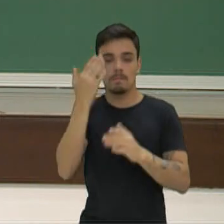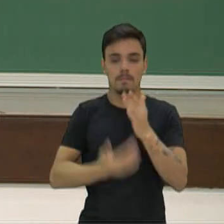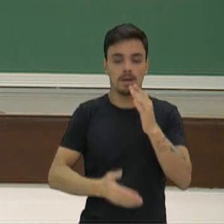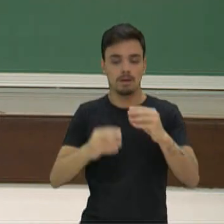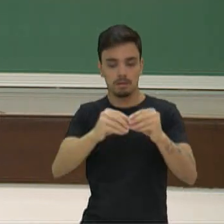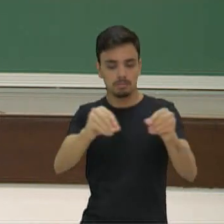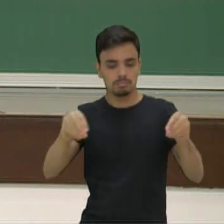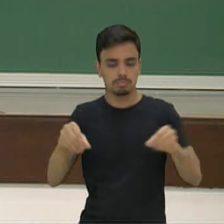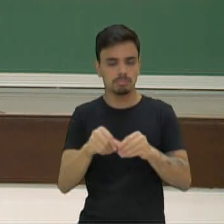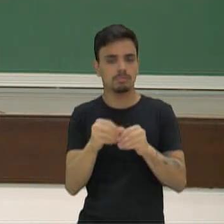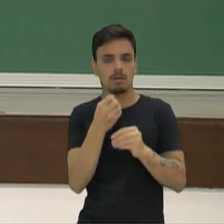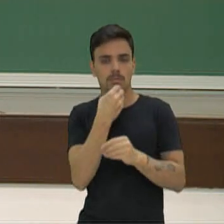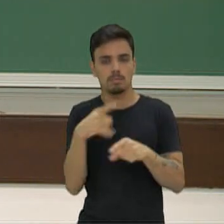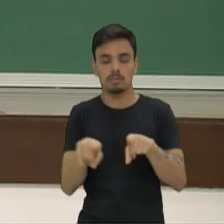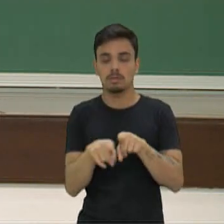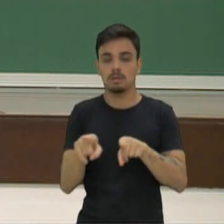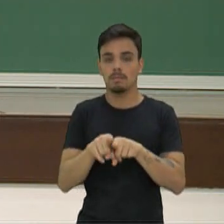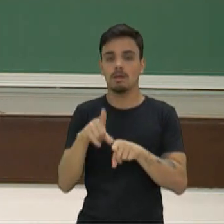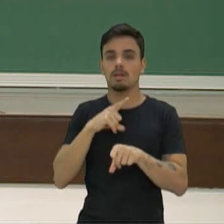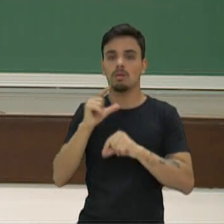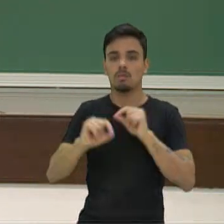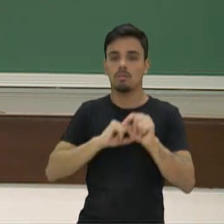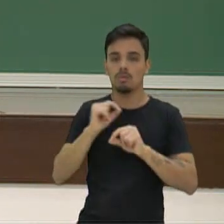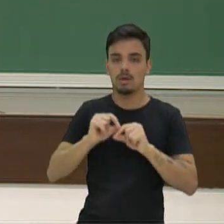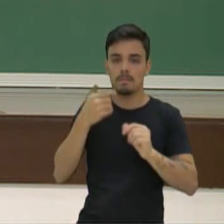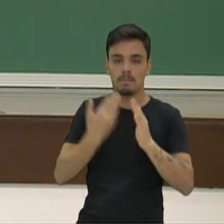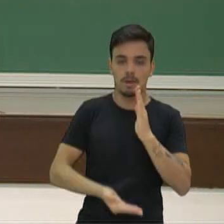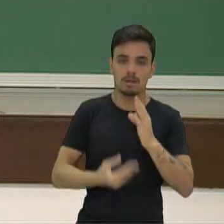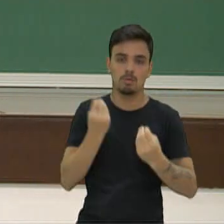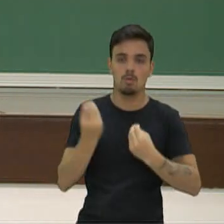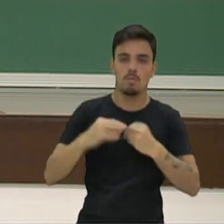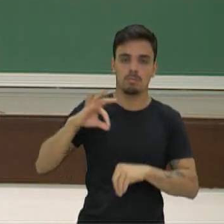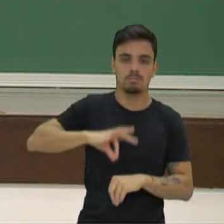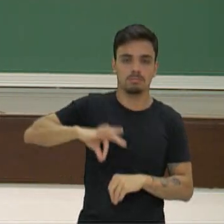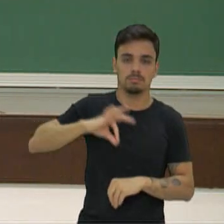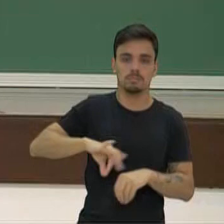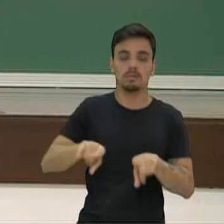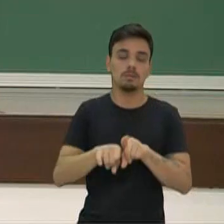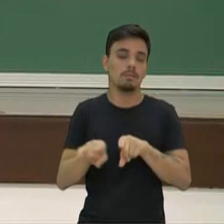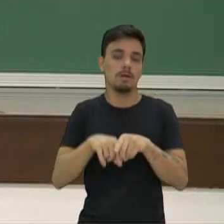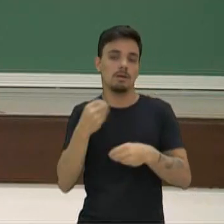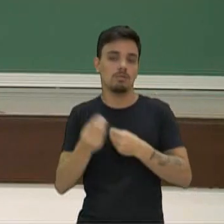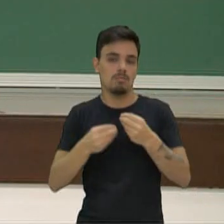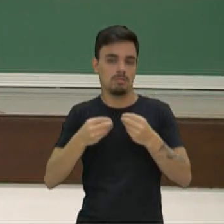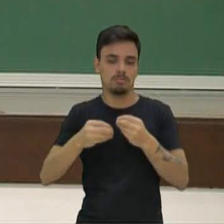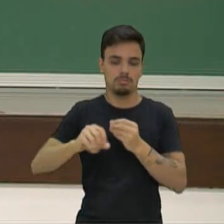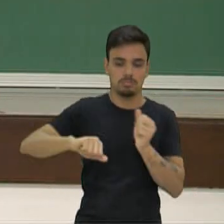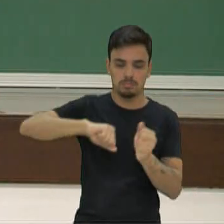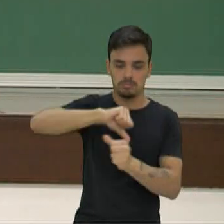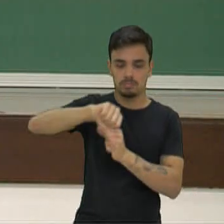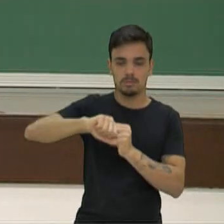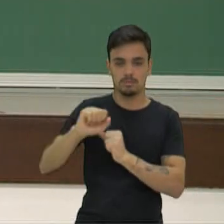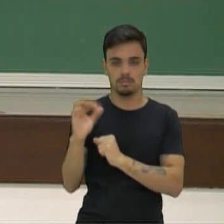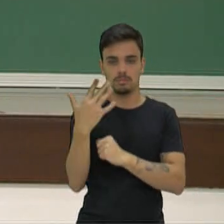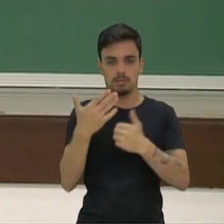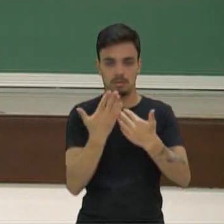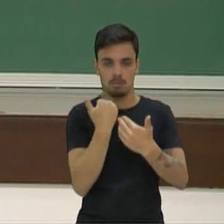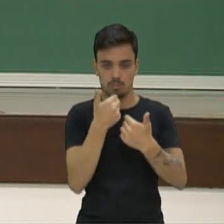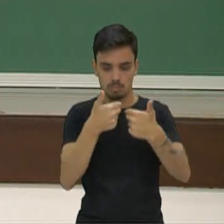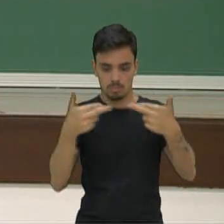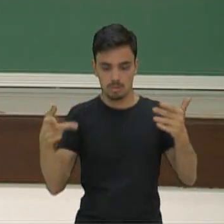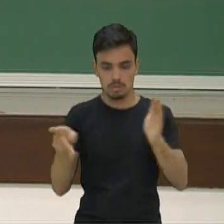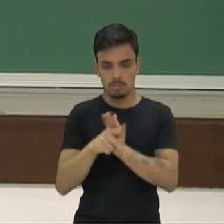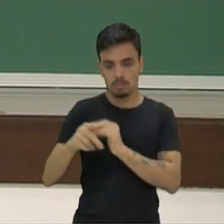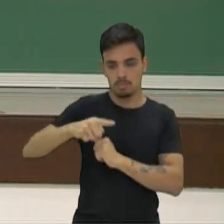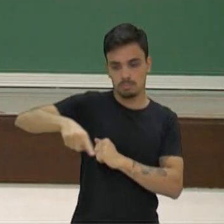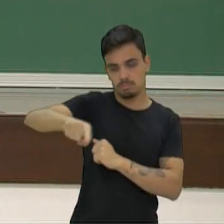fértil e depois deixam de ter a sua fonte de sustento e também deixam de gerar comida para os outros. E sem contar que